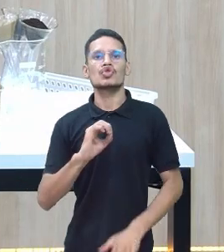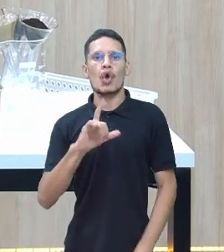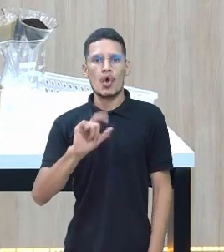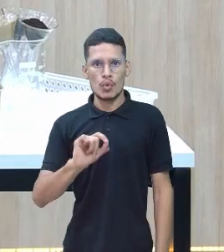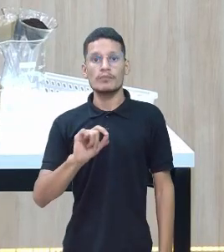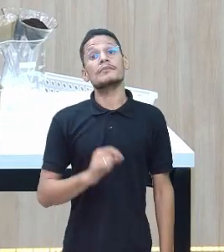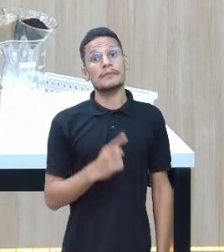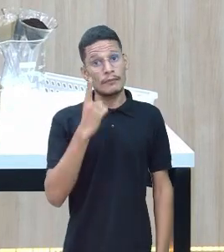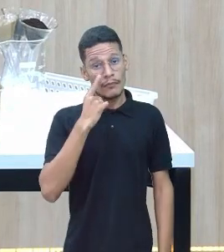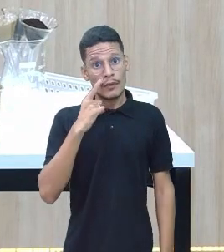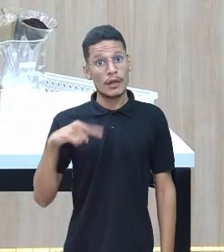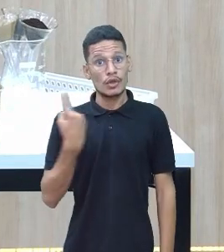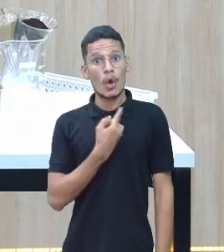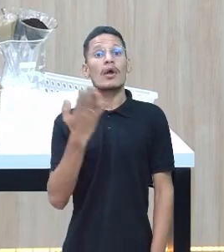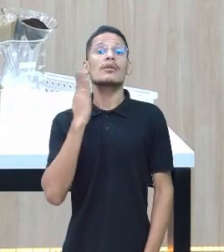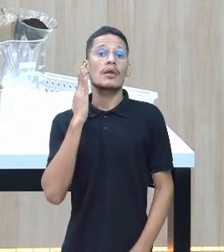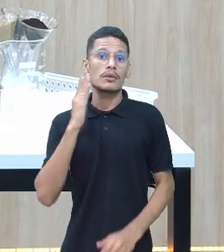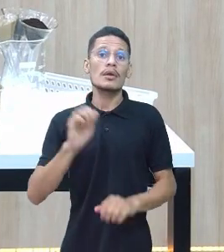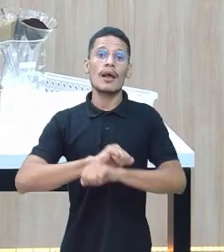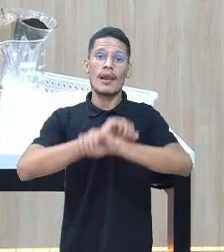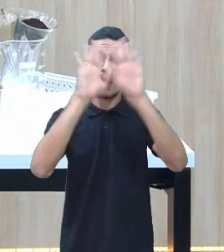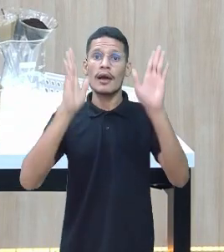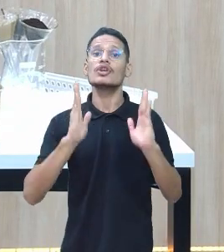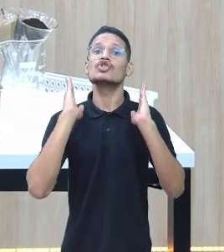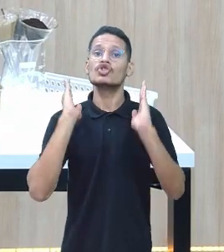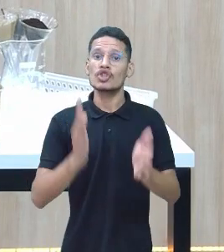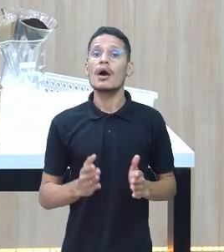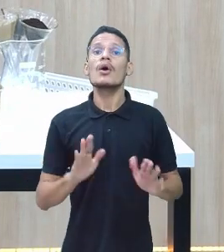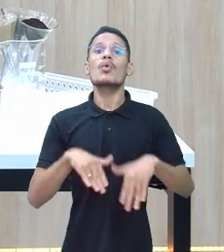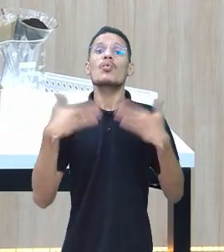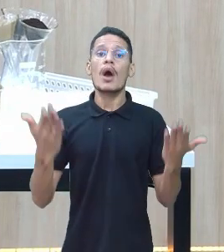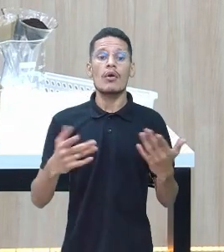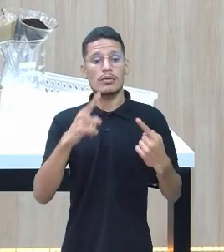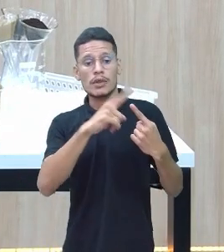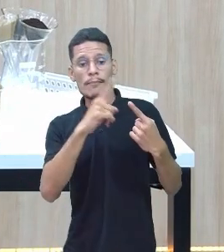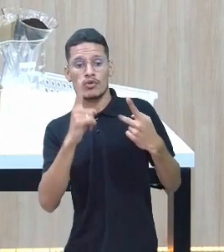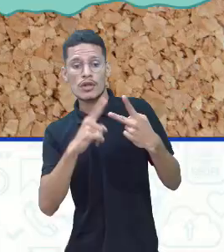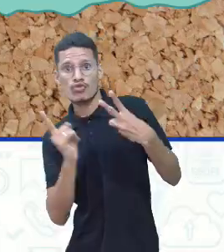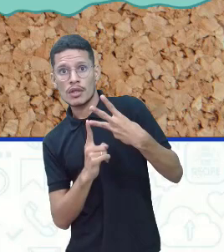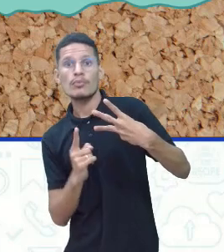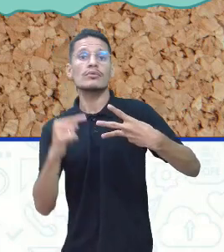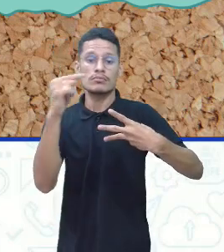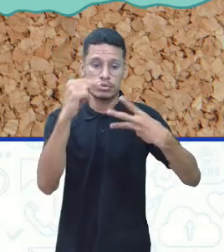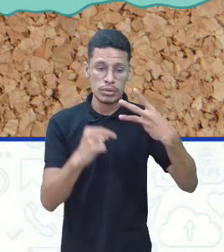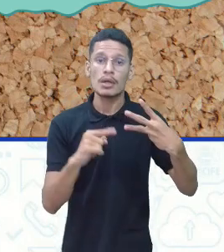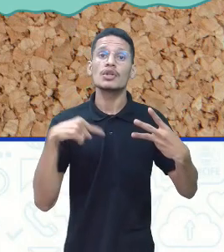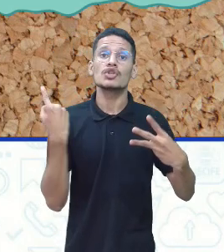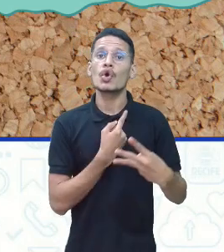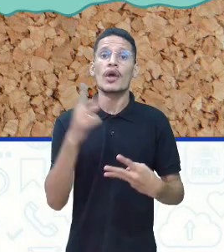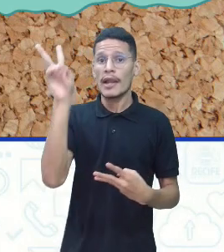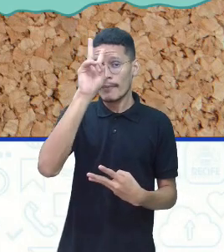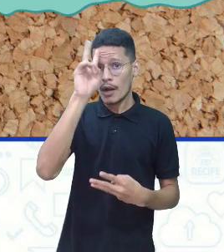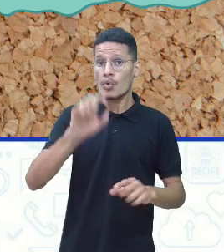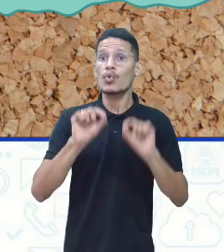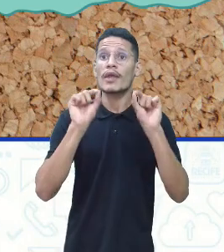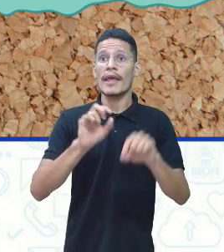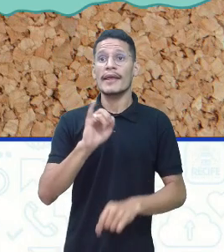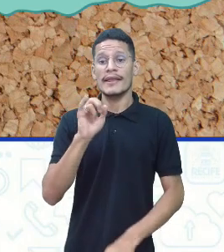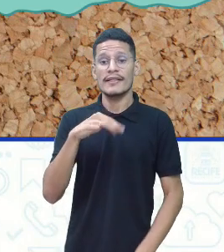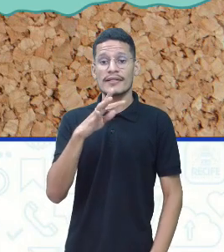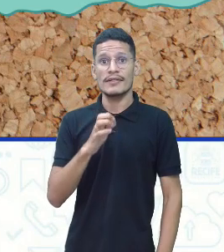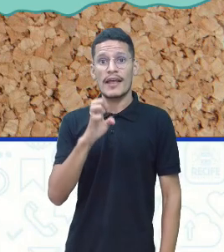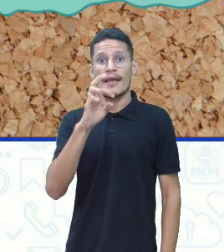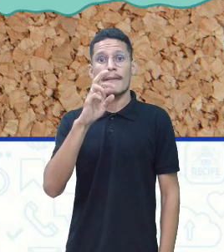Se a gente já sabe agora quais foram os tipos, né, de intemperismo, a gente vai ter que relembrar o que é o intemperismo. É o